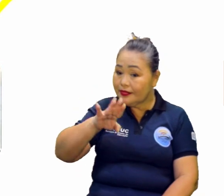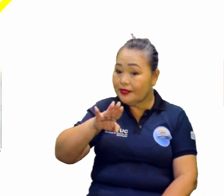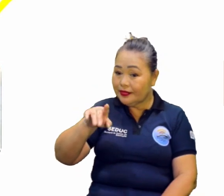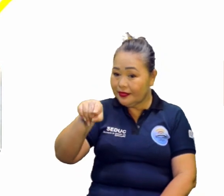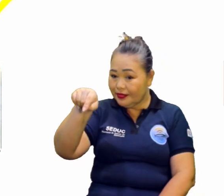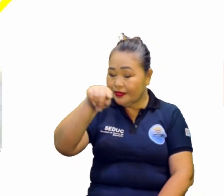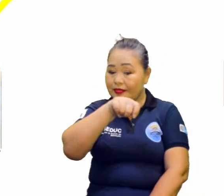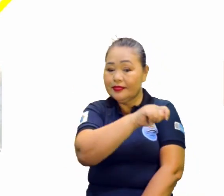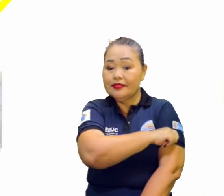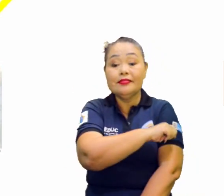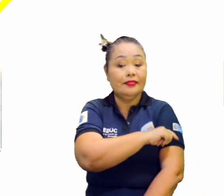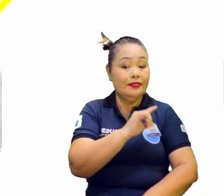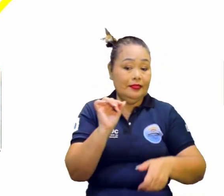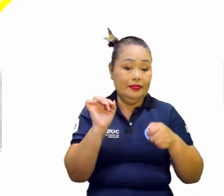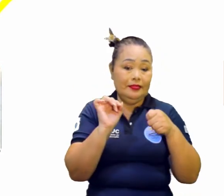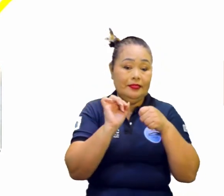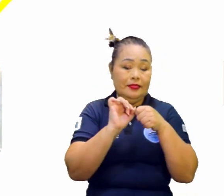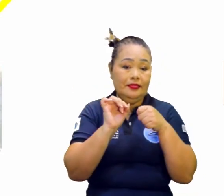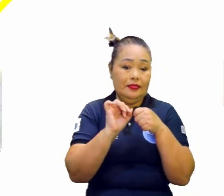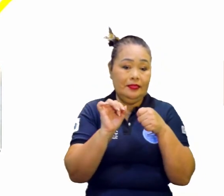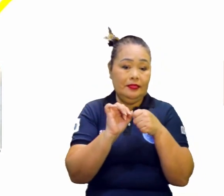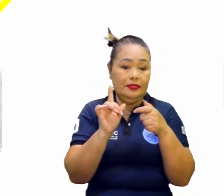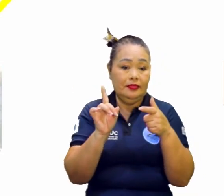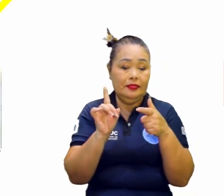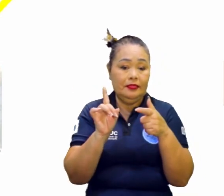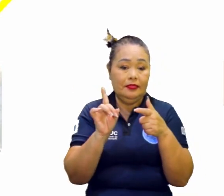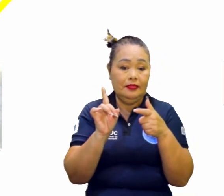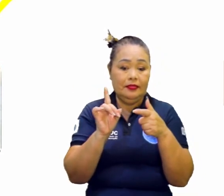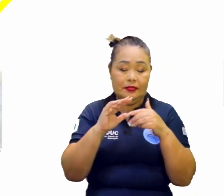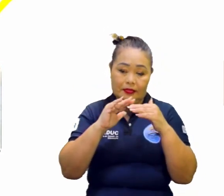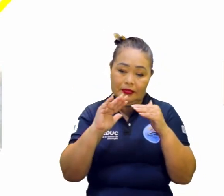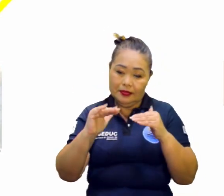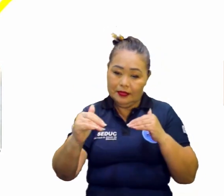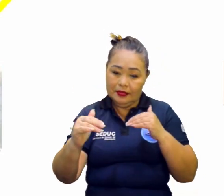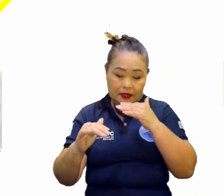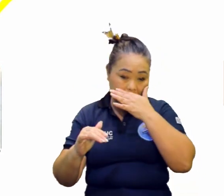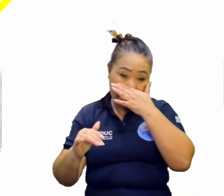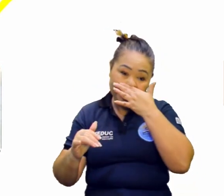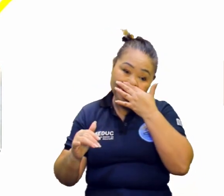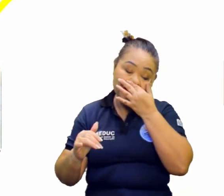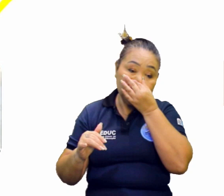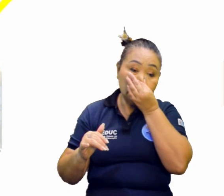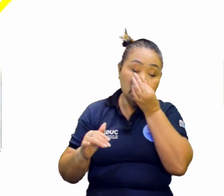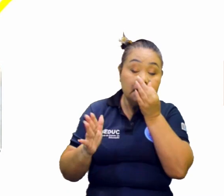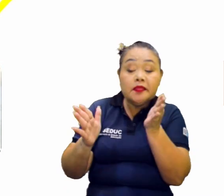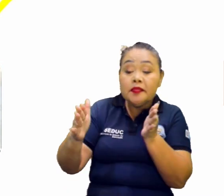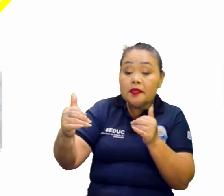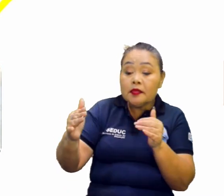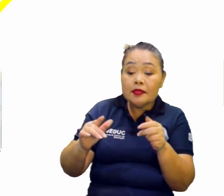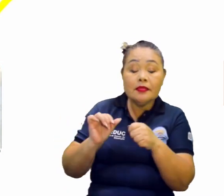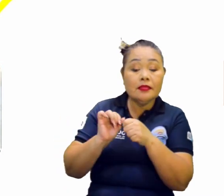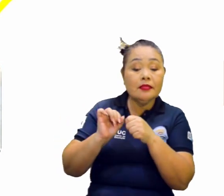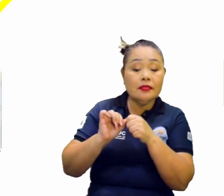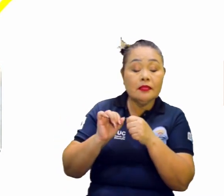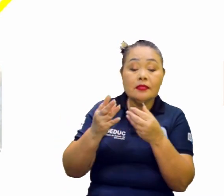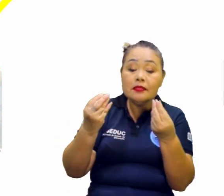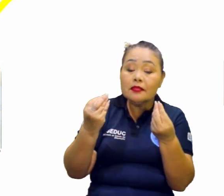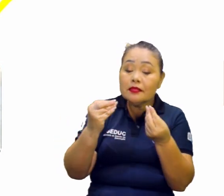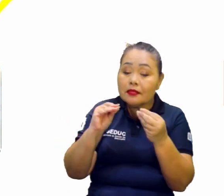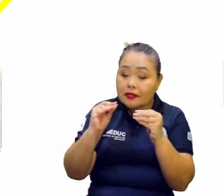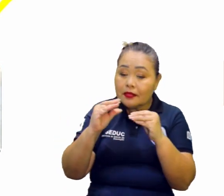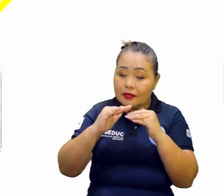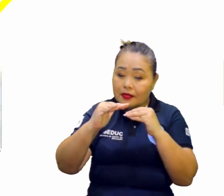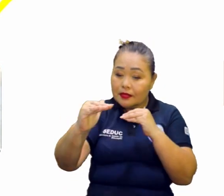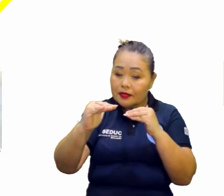aí as composteirinhas deles, tão bonitinha, bem pequenininha, né? Que eles colocavam até em cima da pia. Por quê? Eles